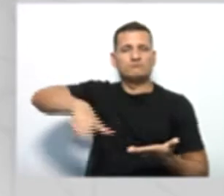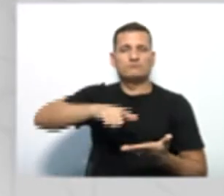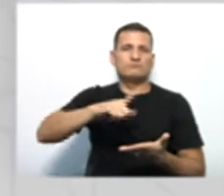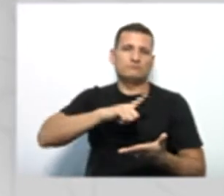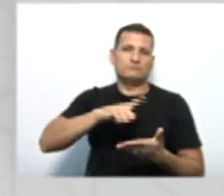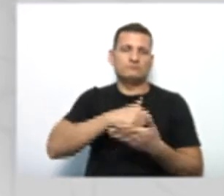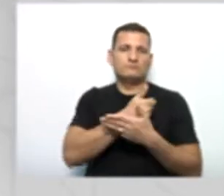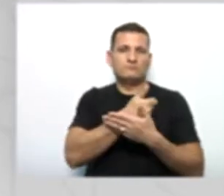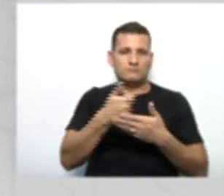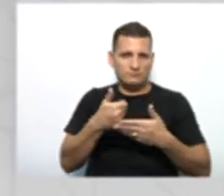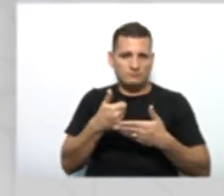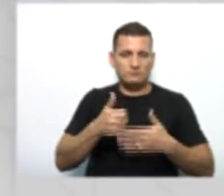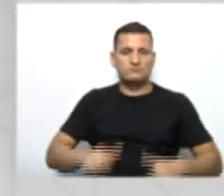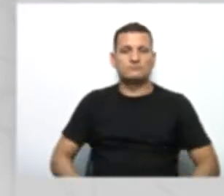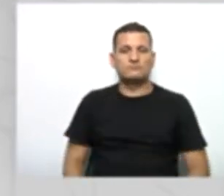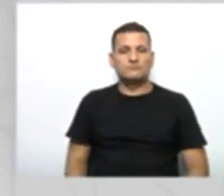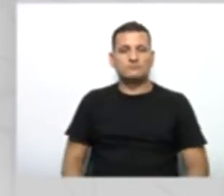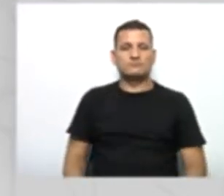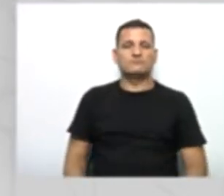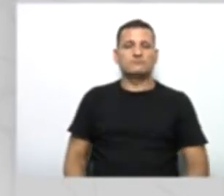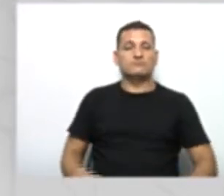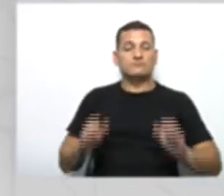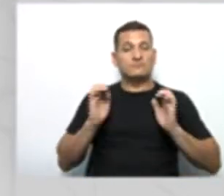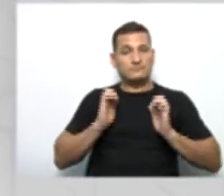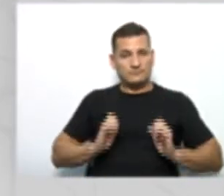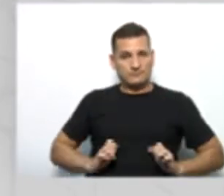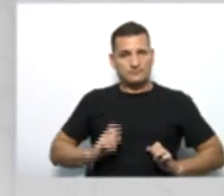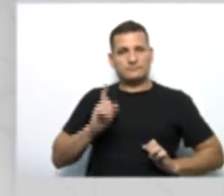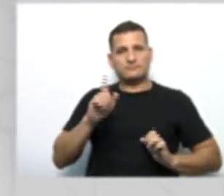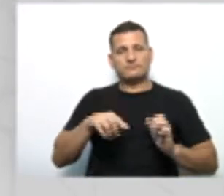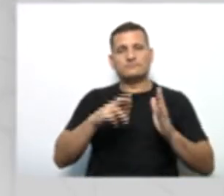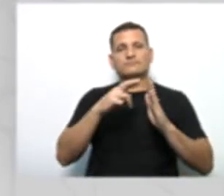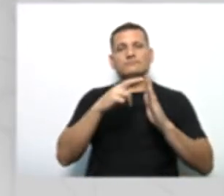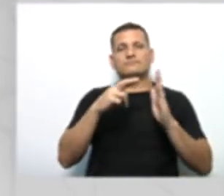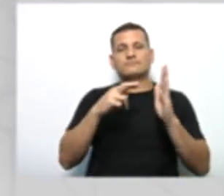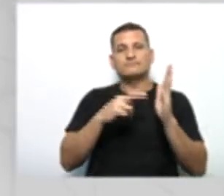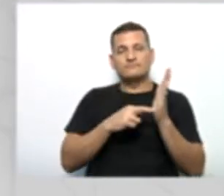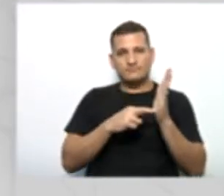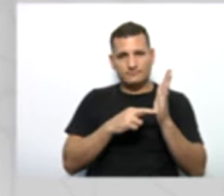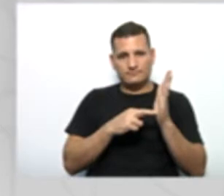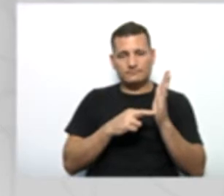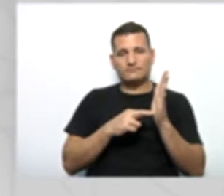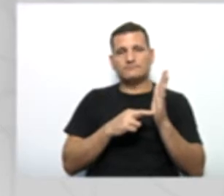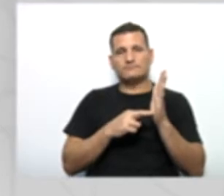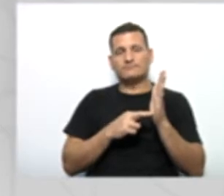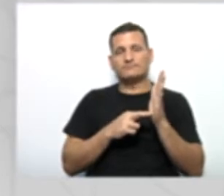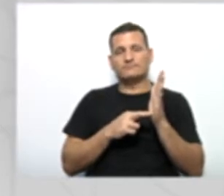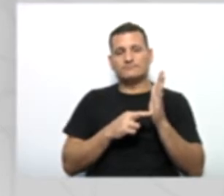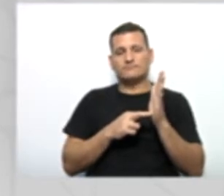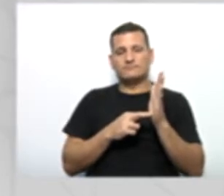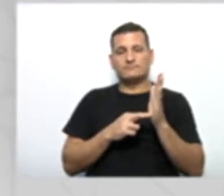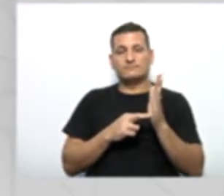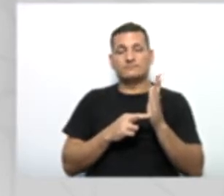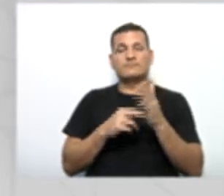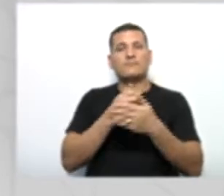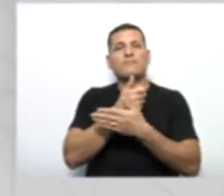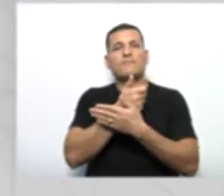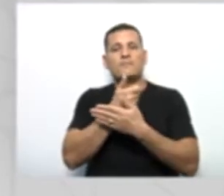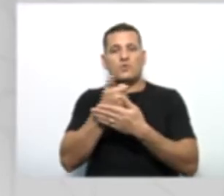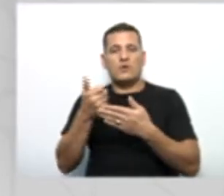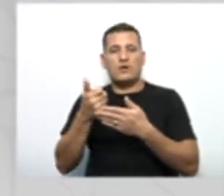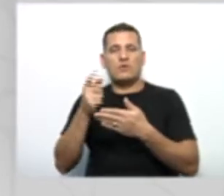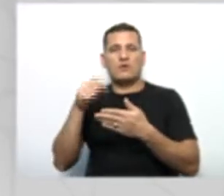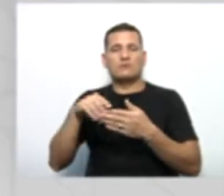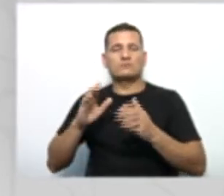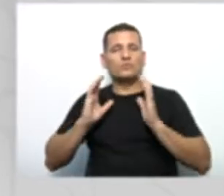codificações morais. Ética é regra. Como regra, ela vale universalmente. E a moral é a conduta da